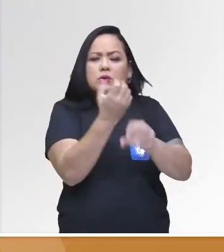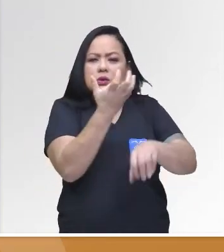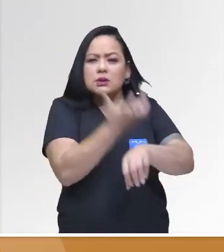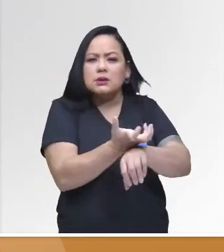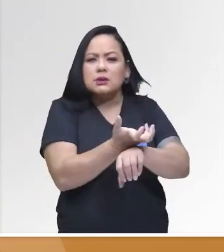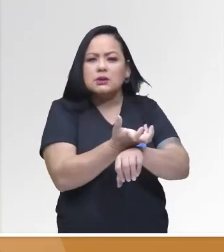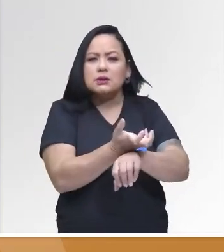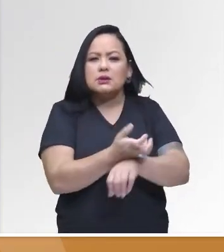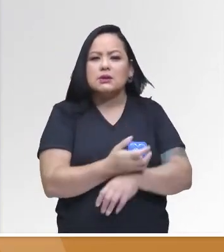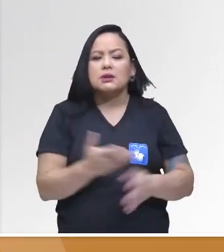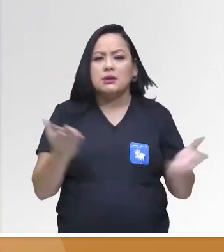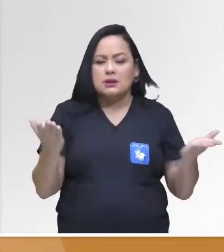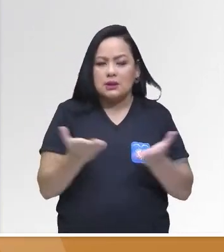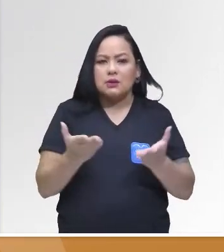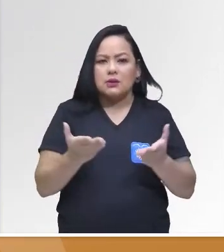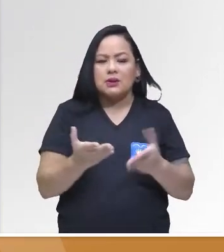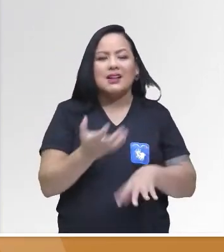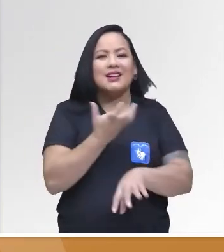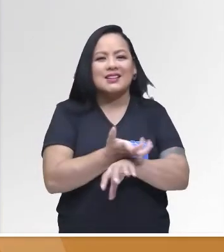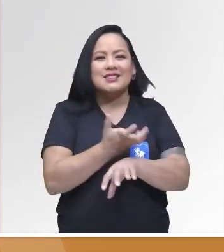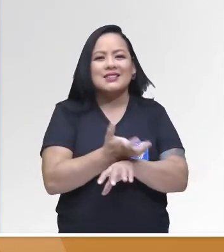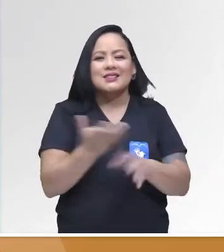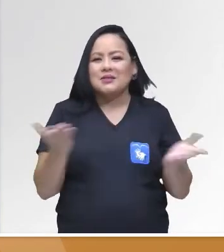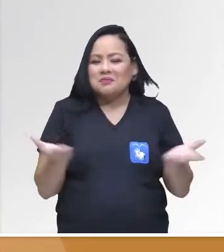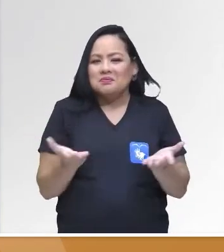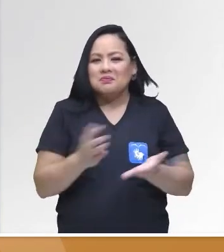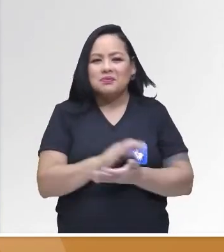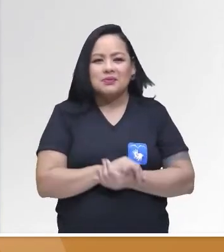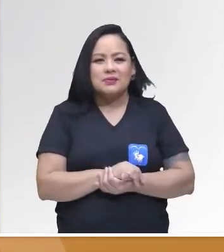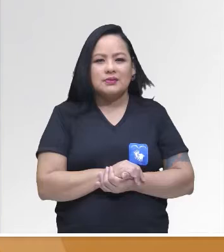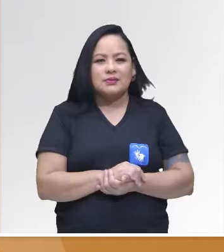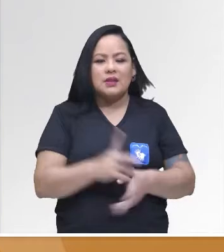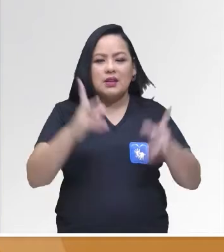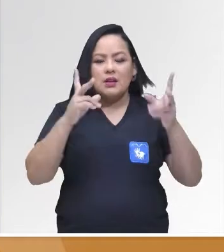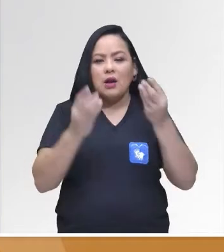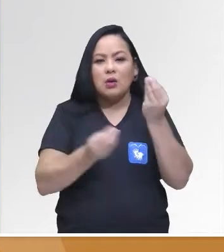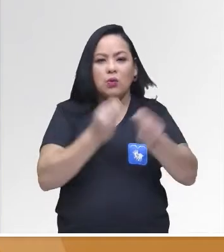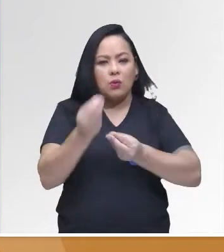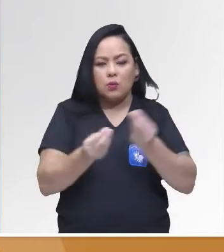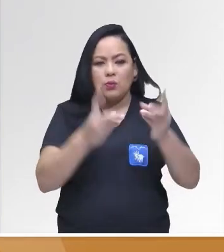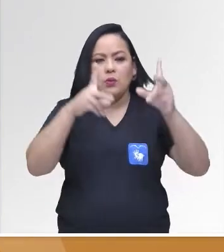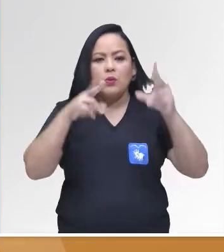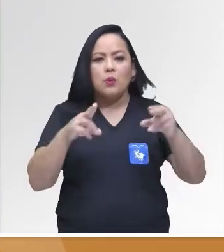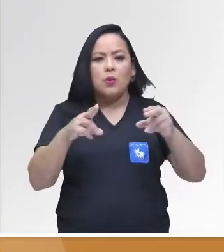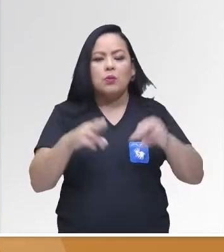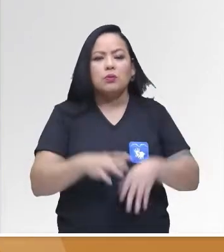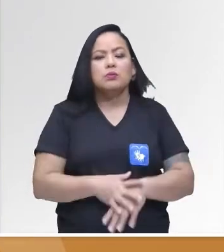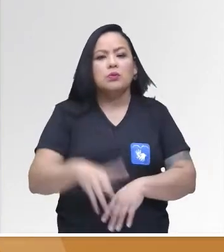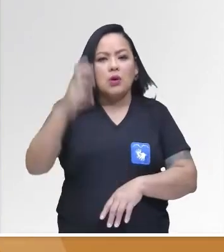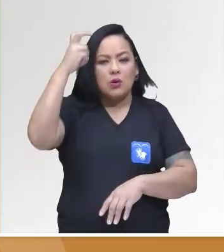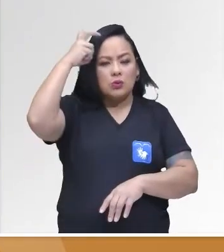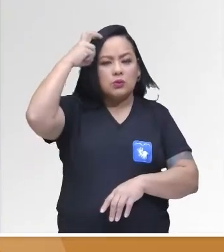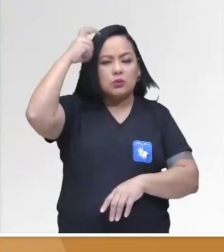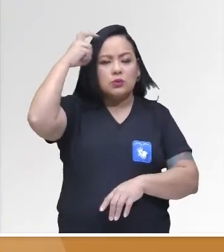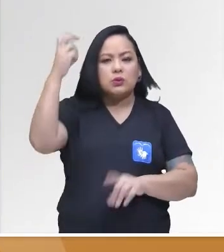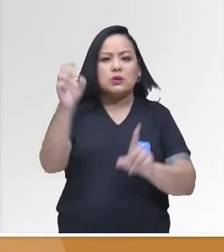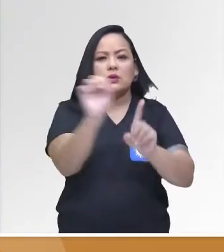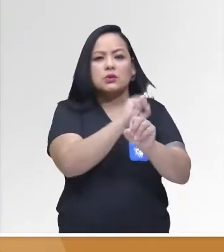que é o nosso componente curricular? Da mesma forma, a cultura na